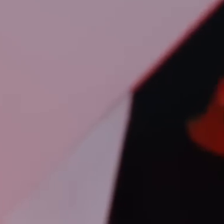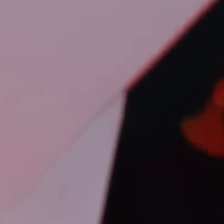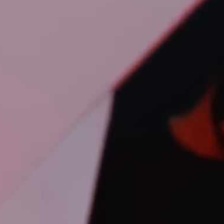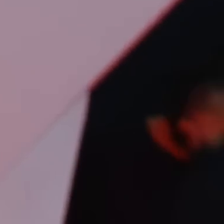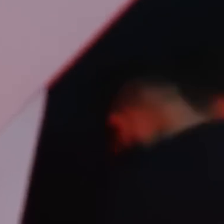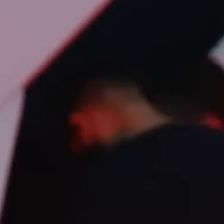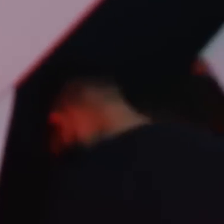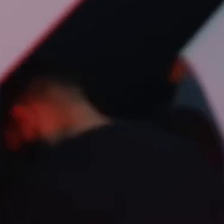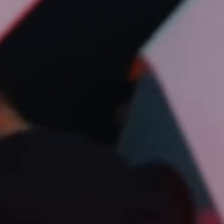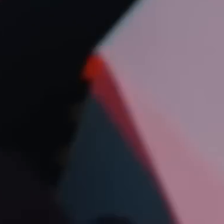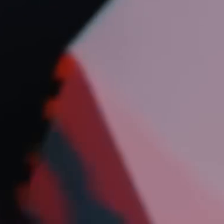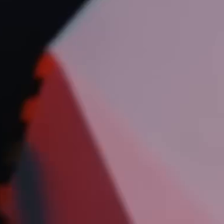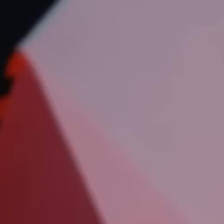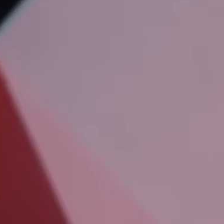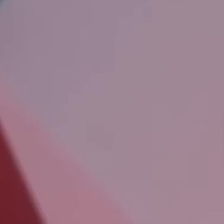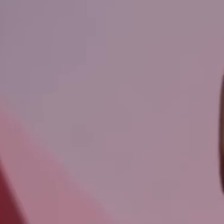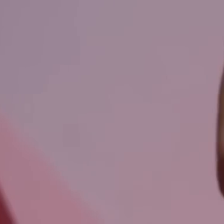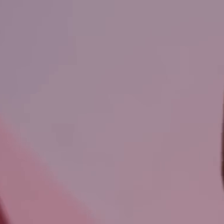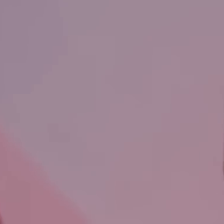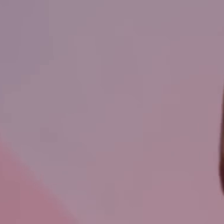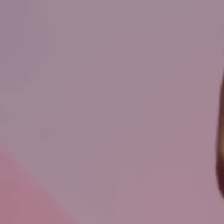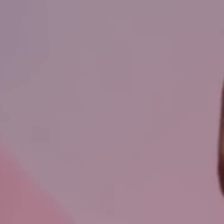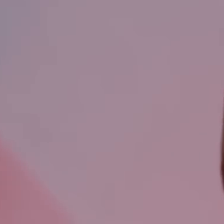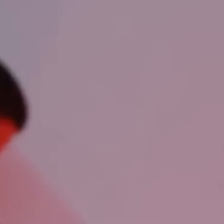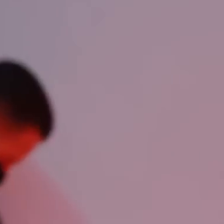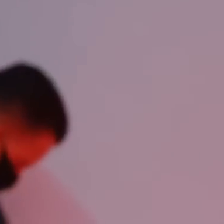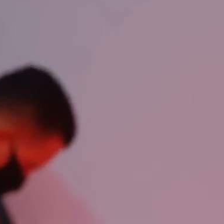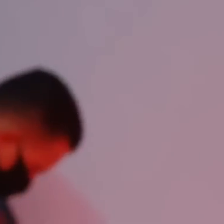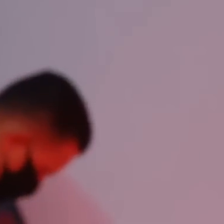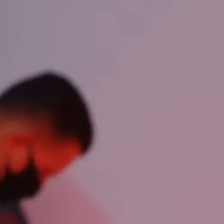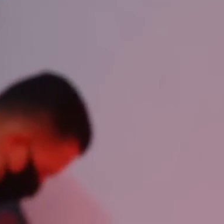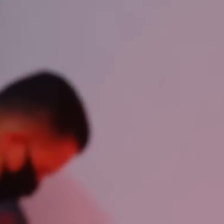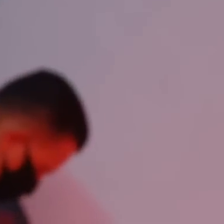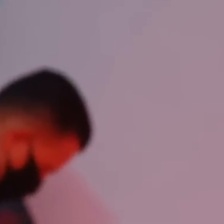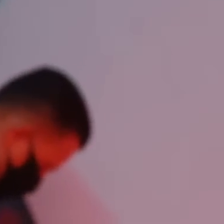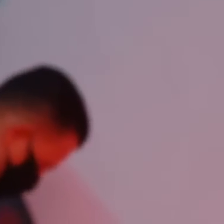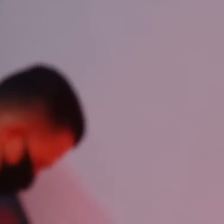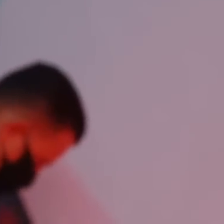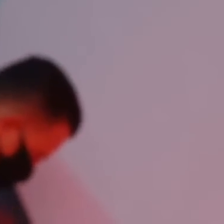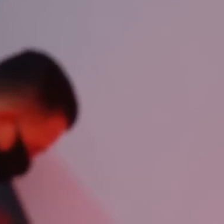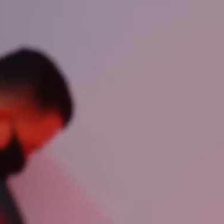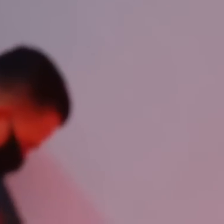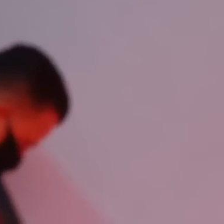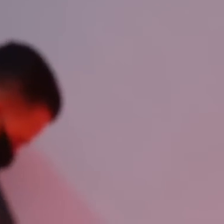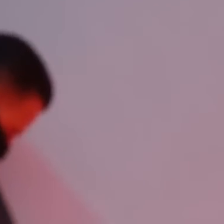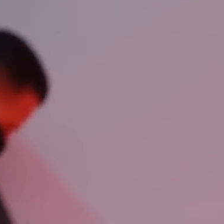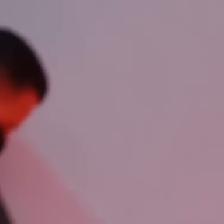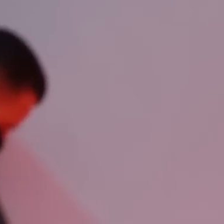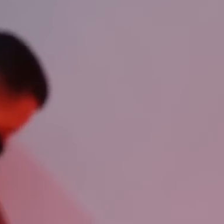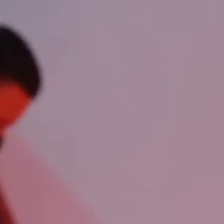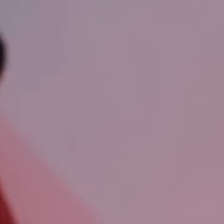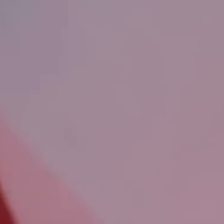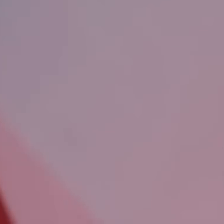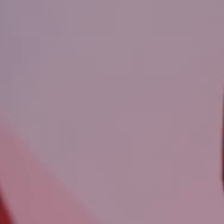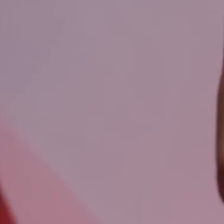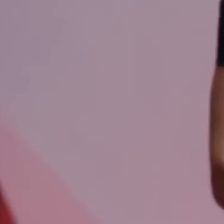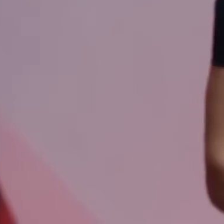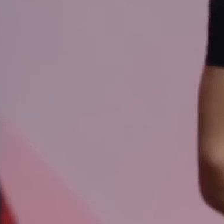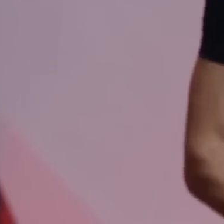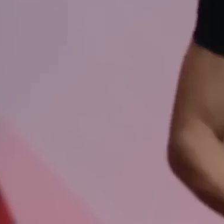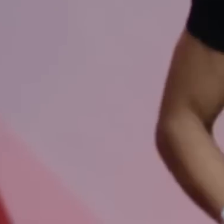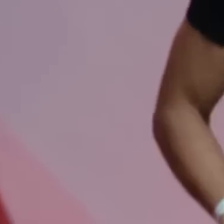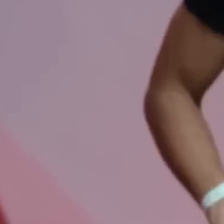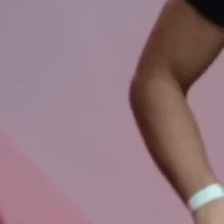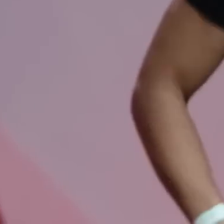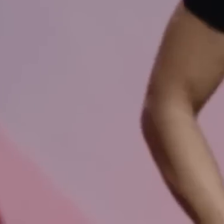mundo que tem um negócio, pensa assim, poxa, eu faço muito melhor do que o meu colaborador. É verdade? Eu concordo com